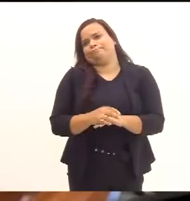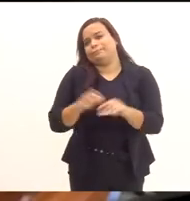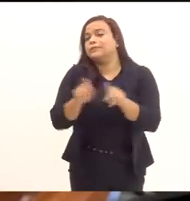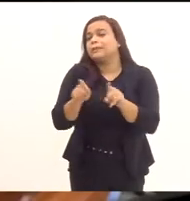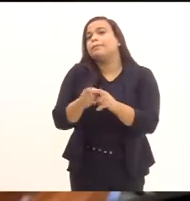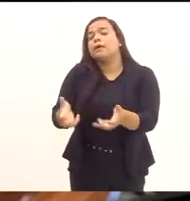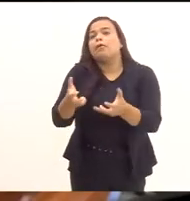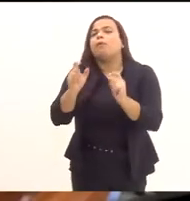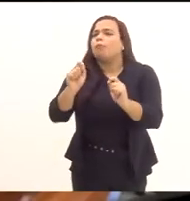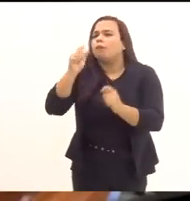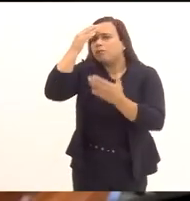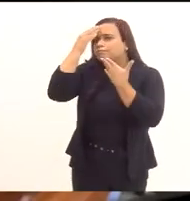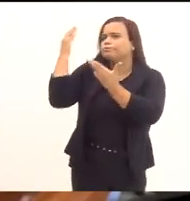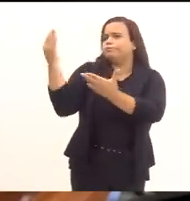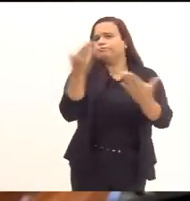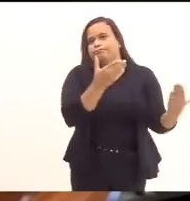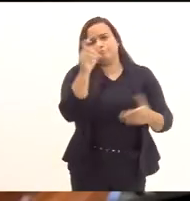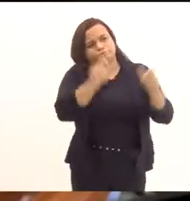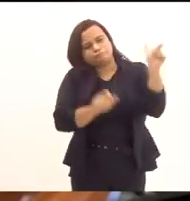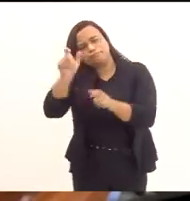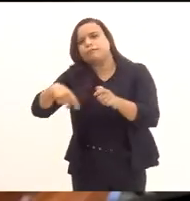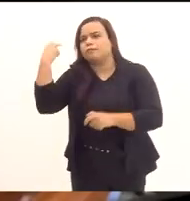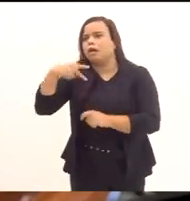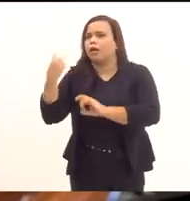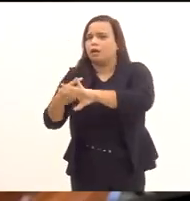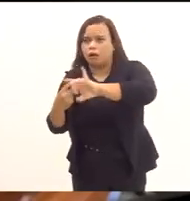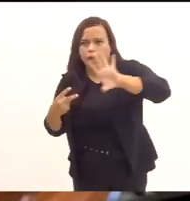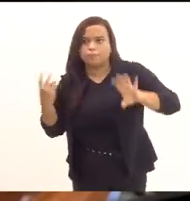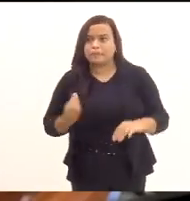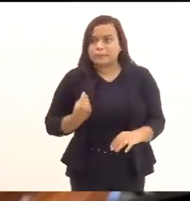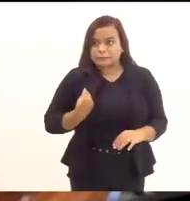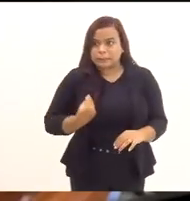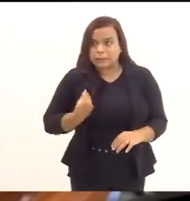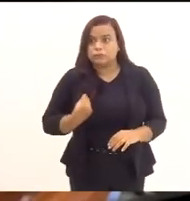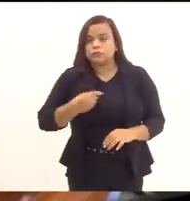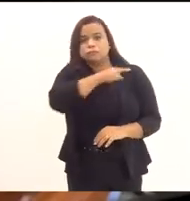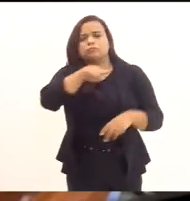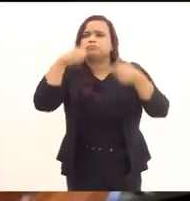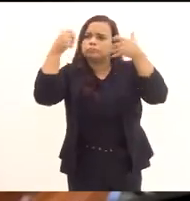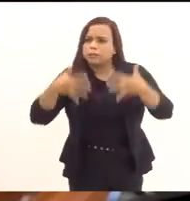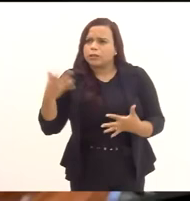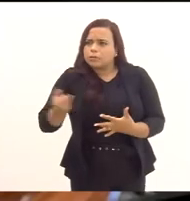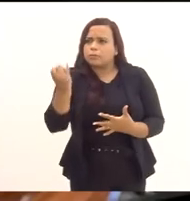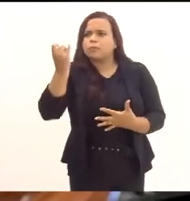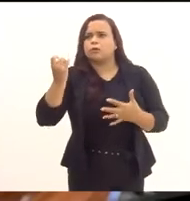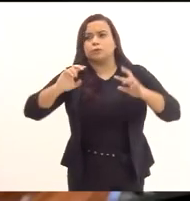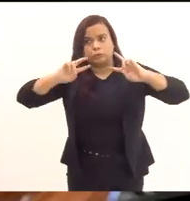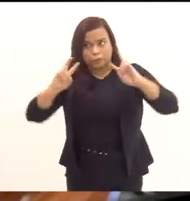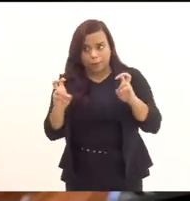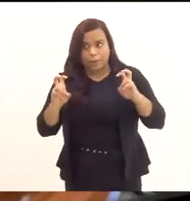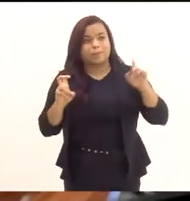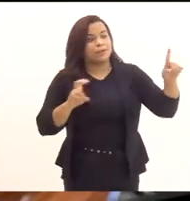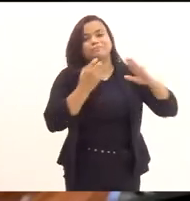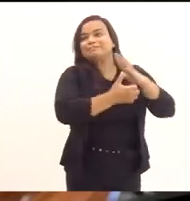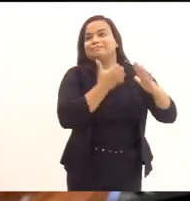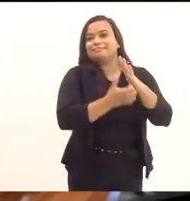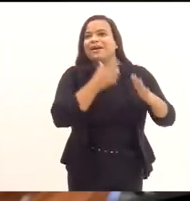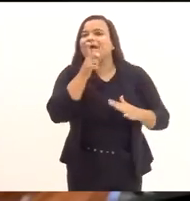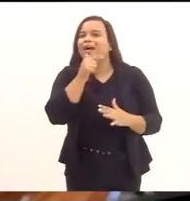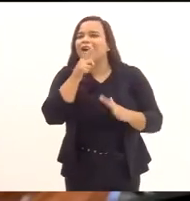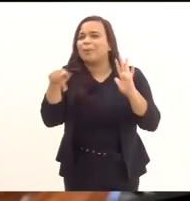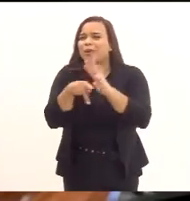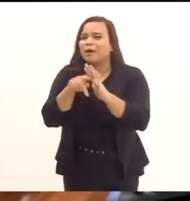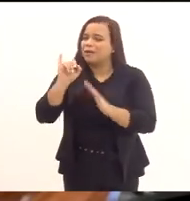agradecer de vereadores estão aqui já passaram uma bola muito importante quanto a água do Imperador a